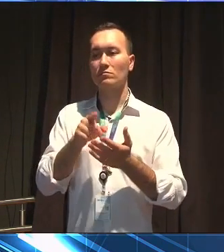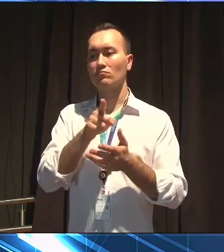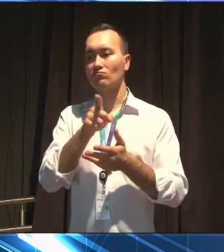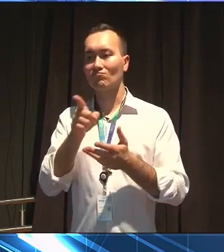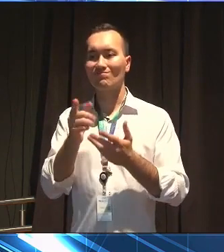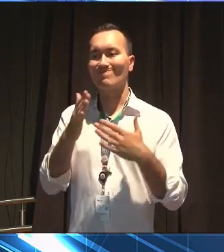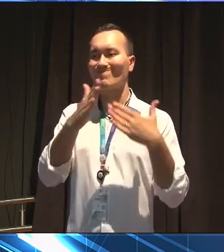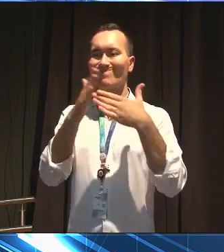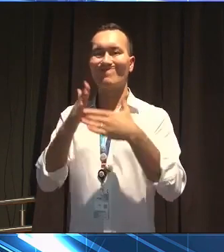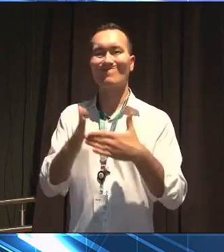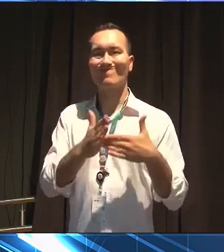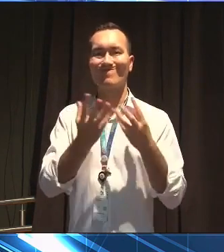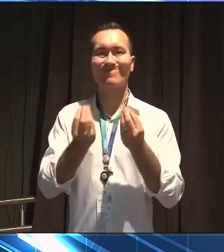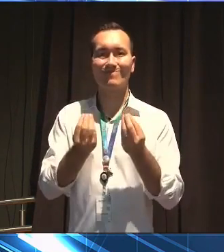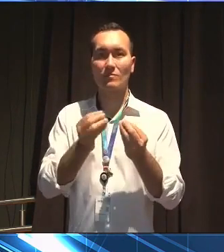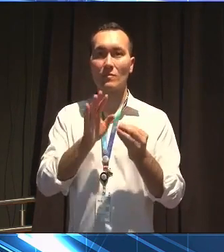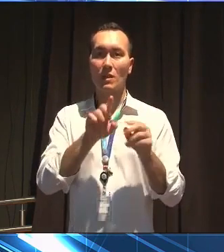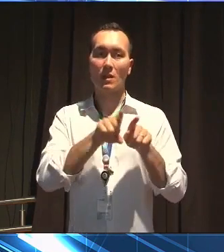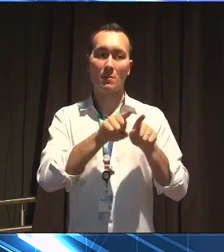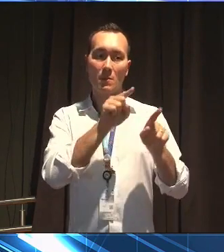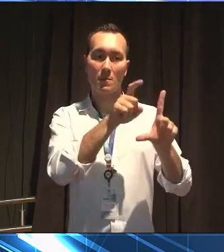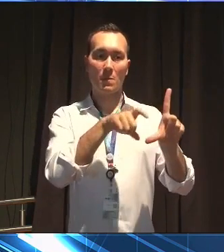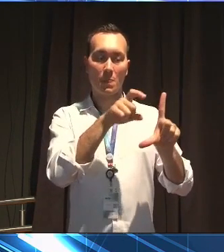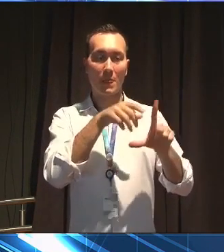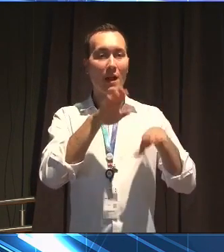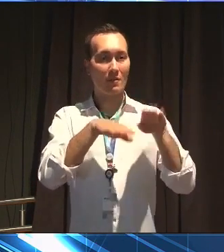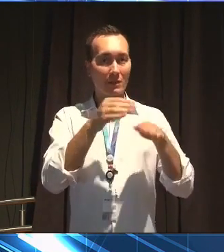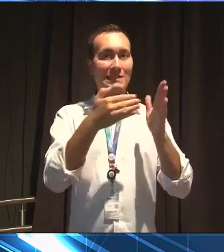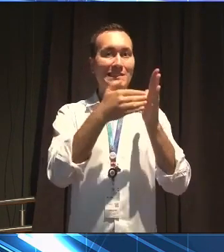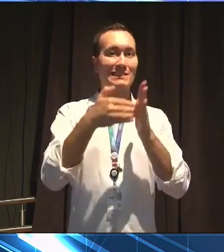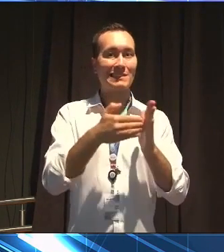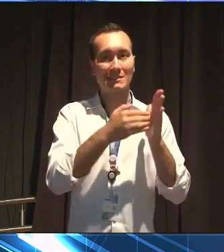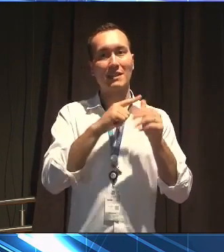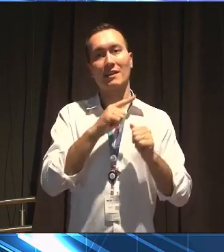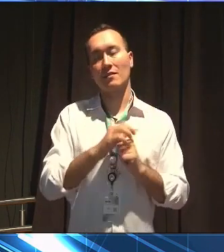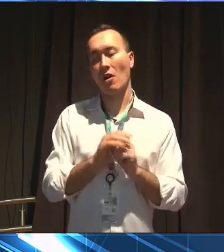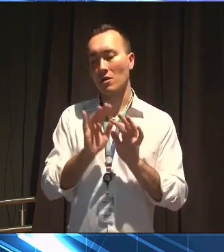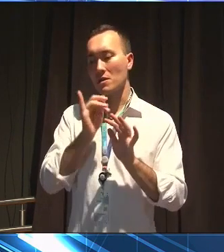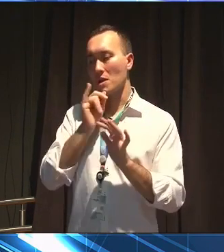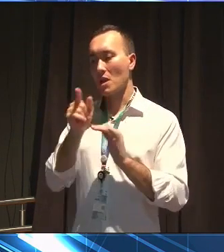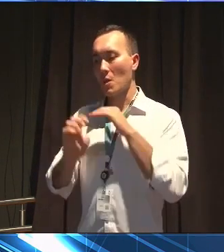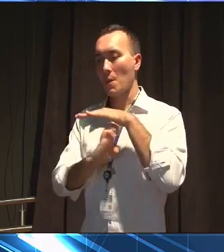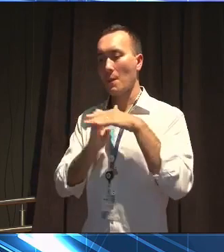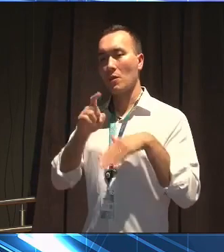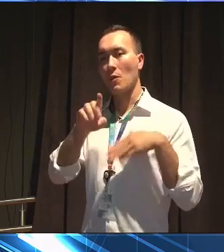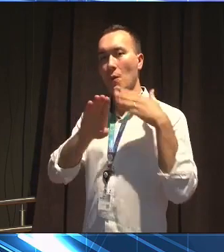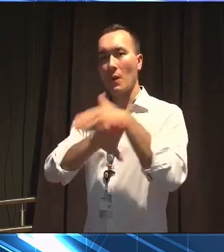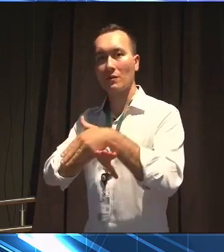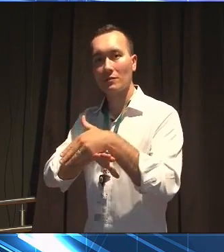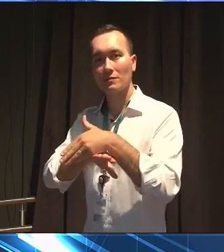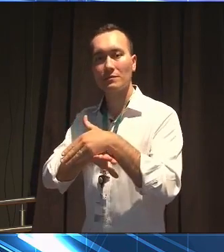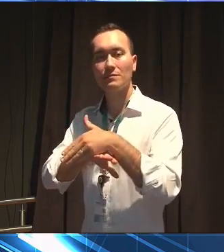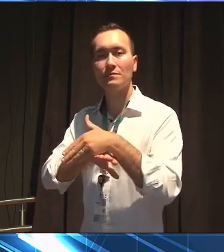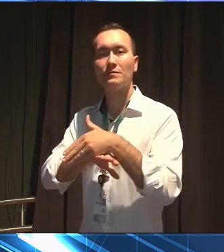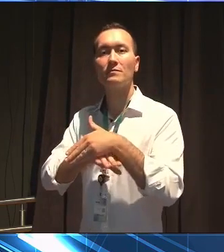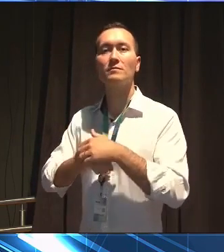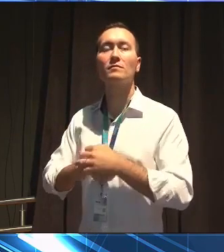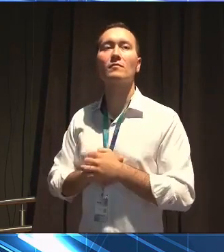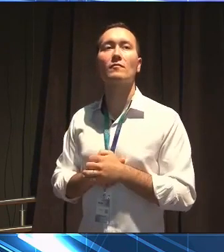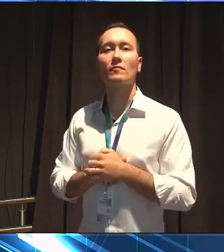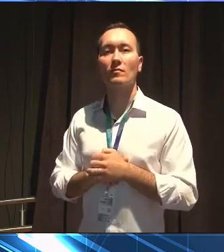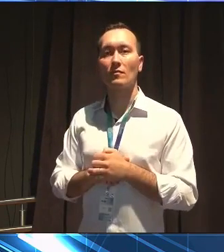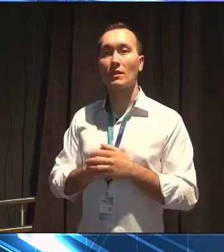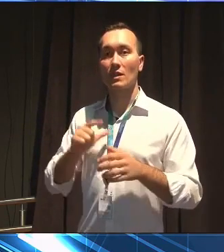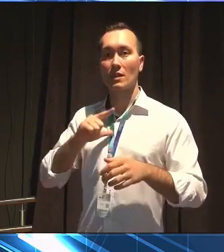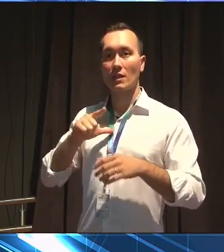digital, aliás, ele limita muito o mundo físico. Quando a gente chega na nossa empresa, a gente vai. Tem